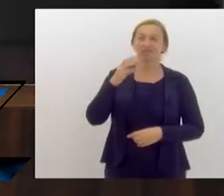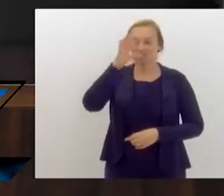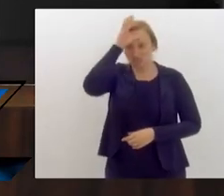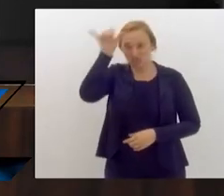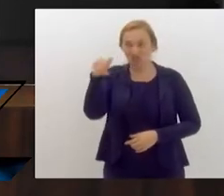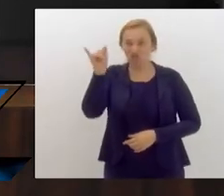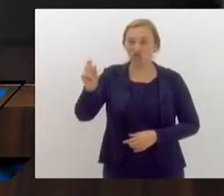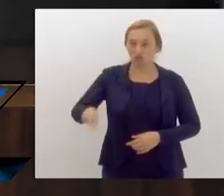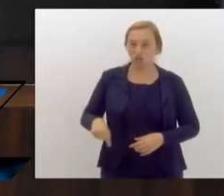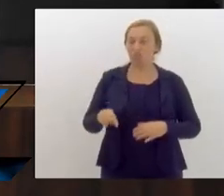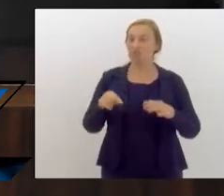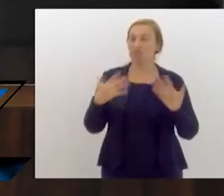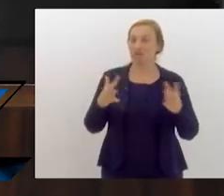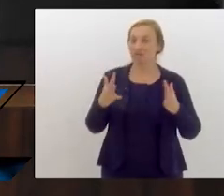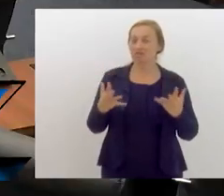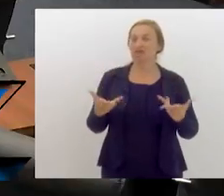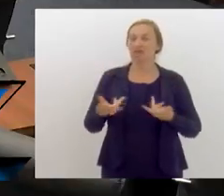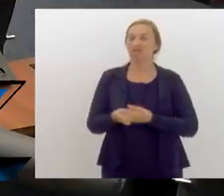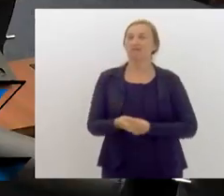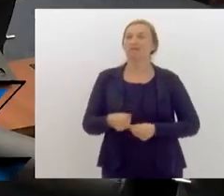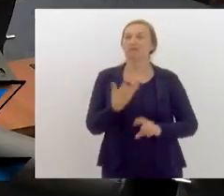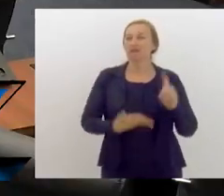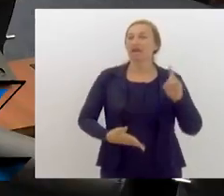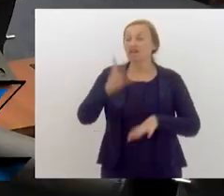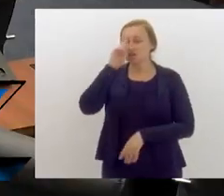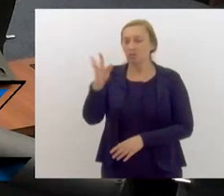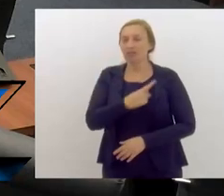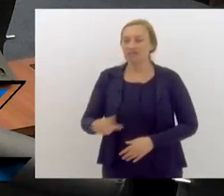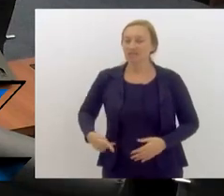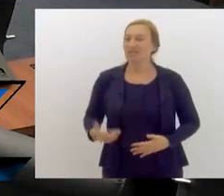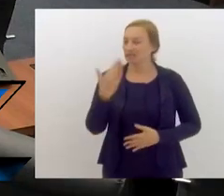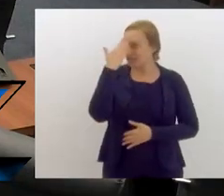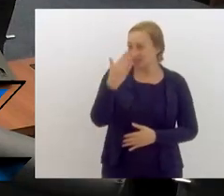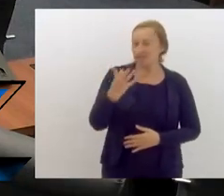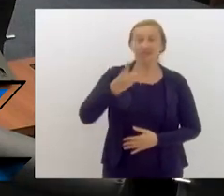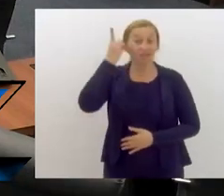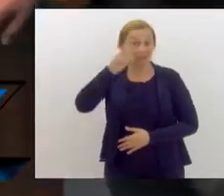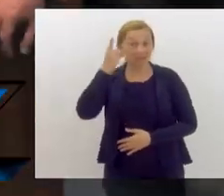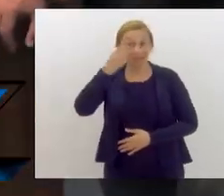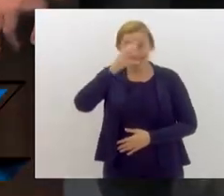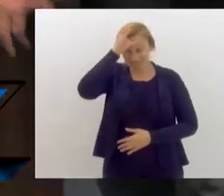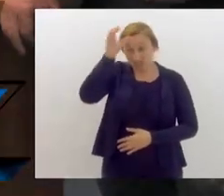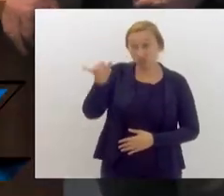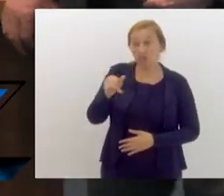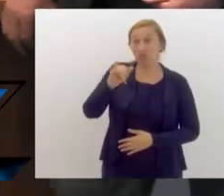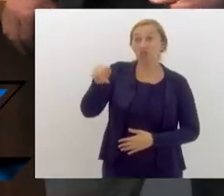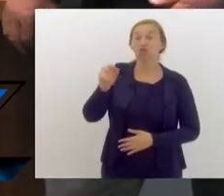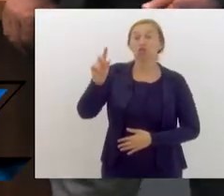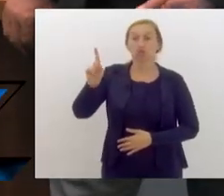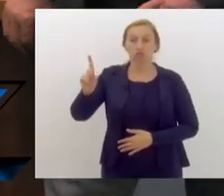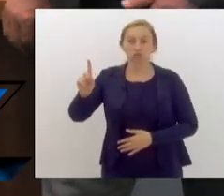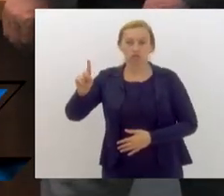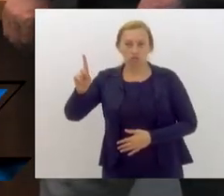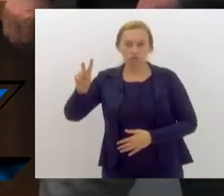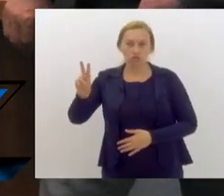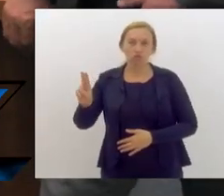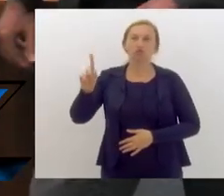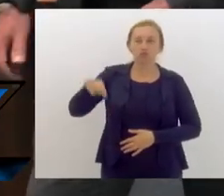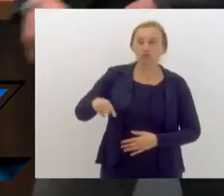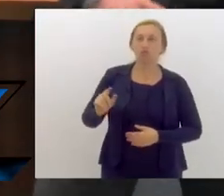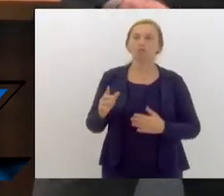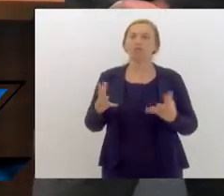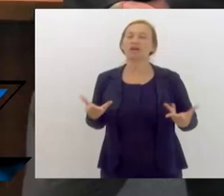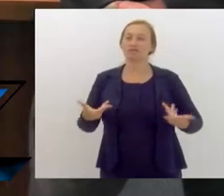deputada Renata Souza senhor presidente agradecer a deputada tia Ju pela belíssima homenagem